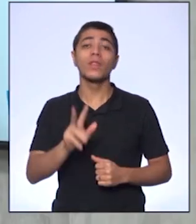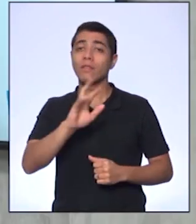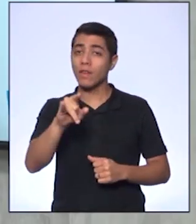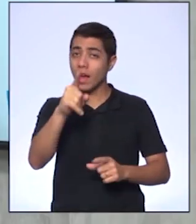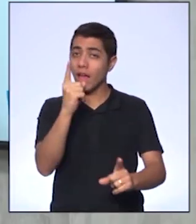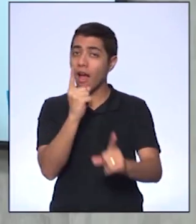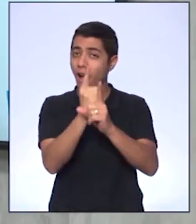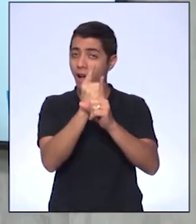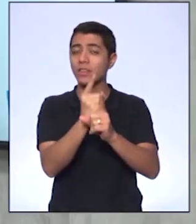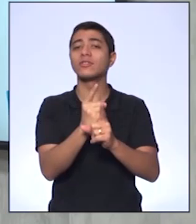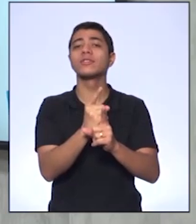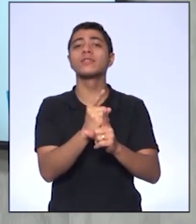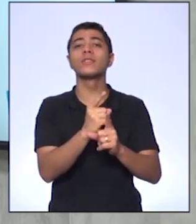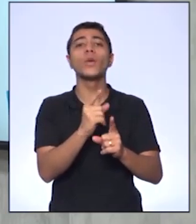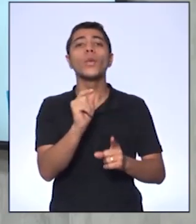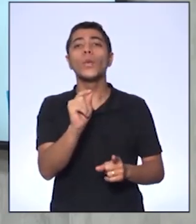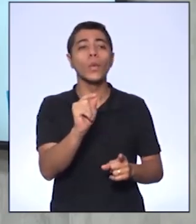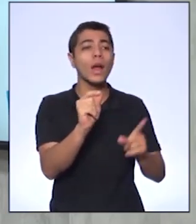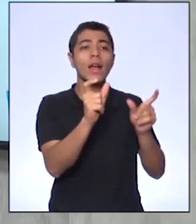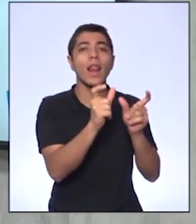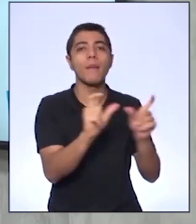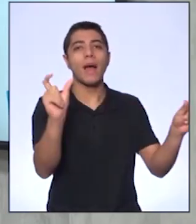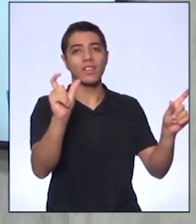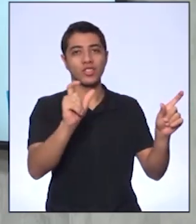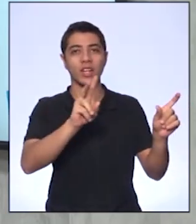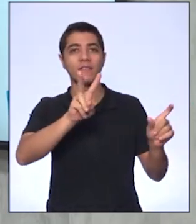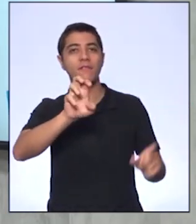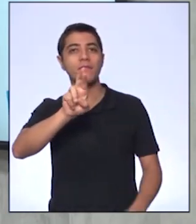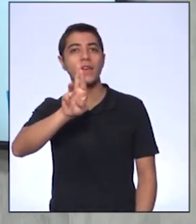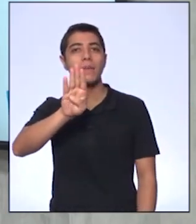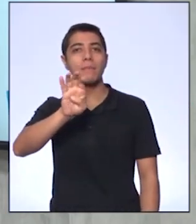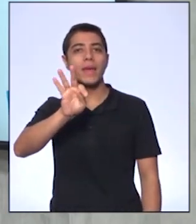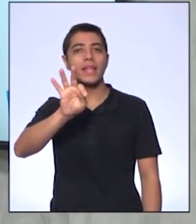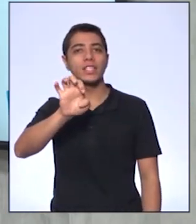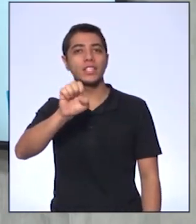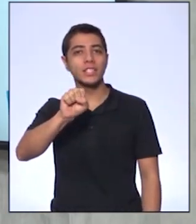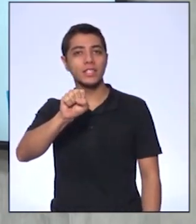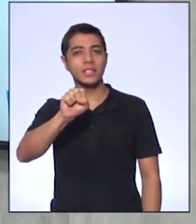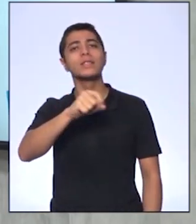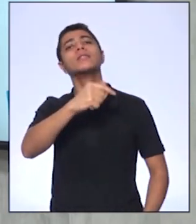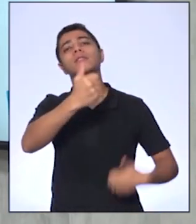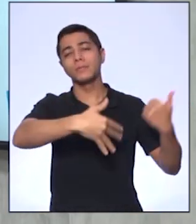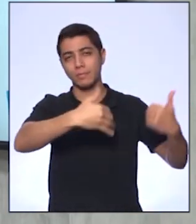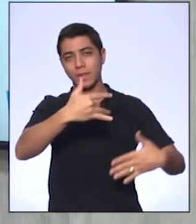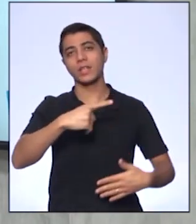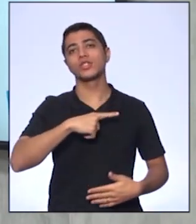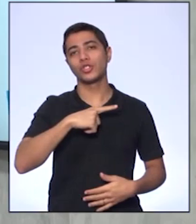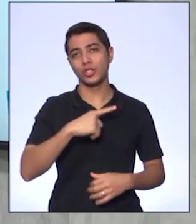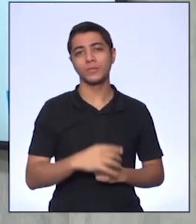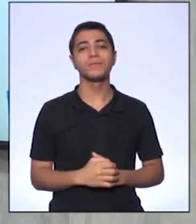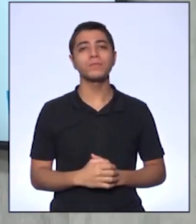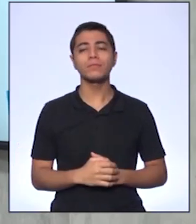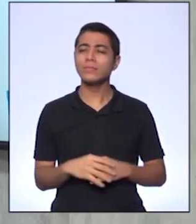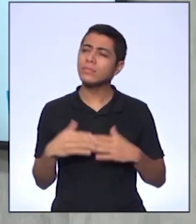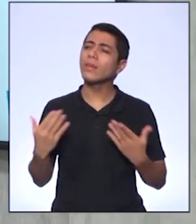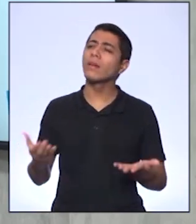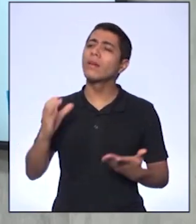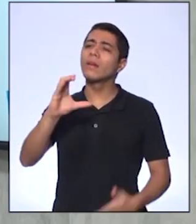fragmentos, são assim. Vamos continuar. Cláudia, você falou de poesia, você falou